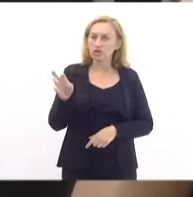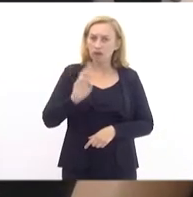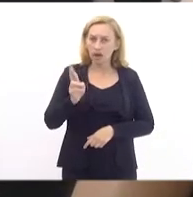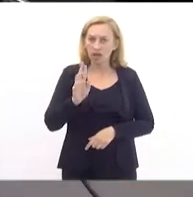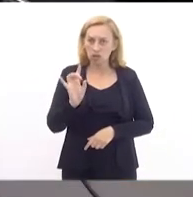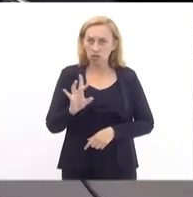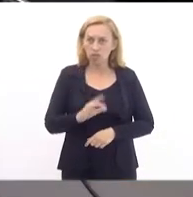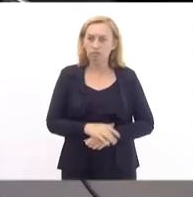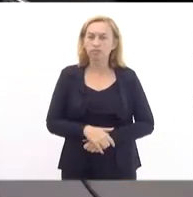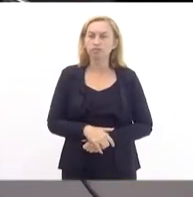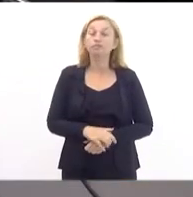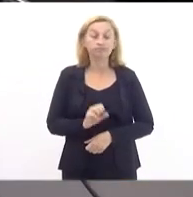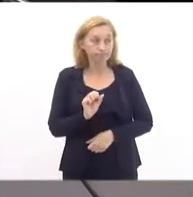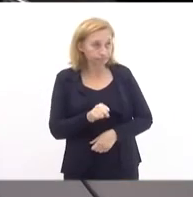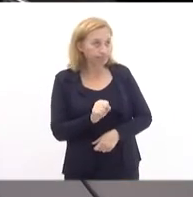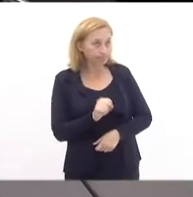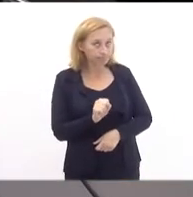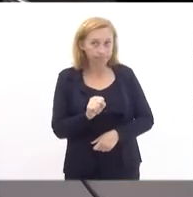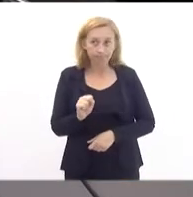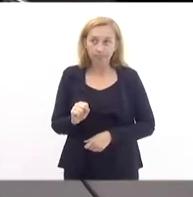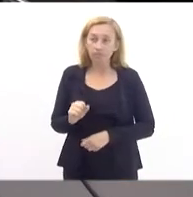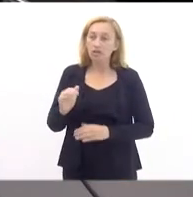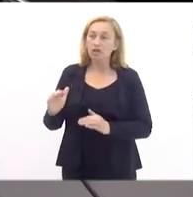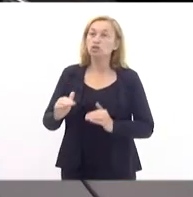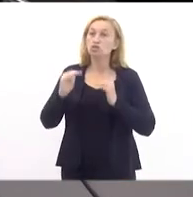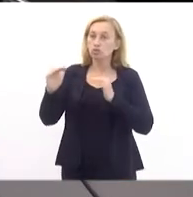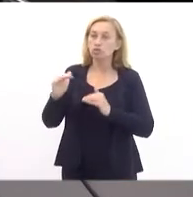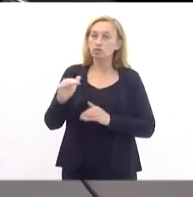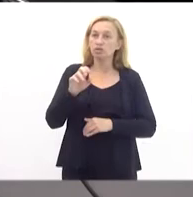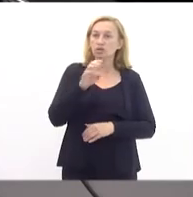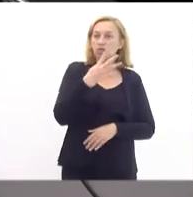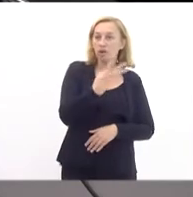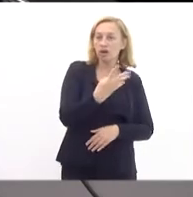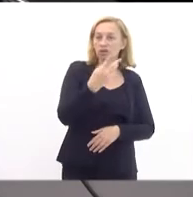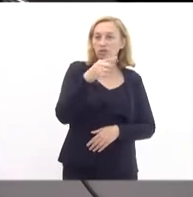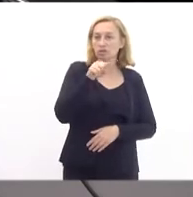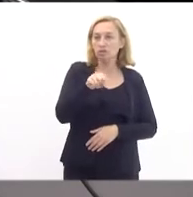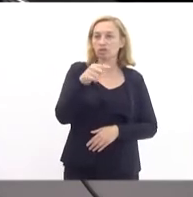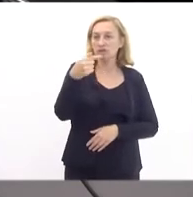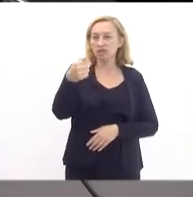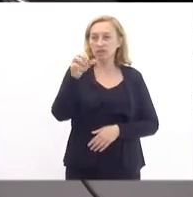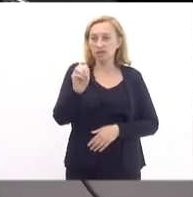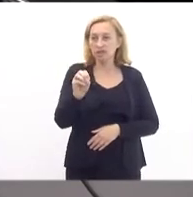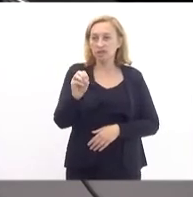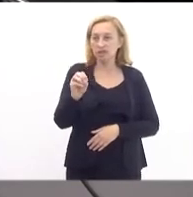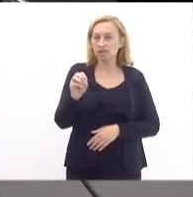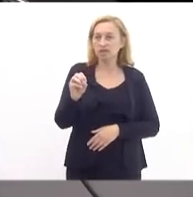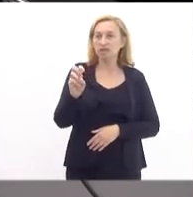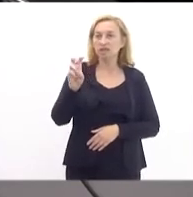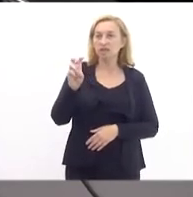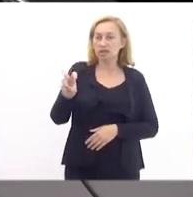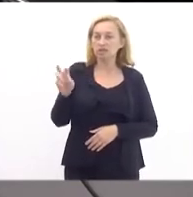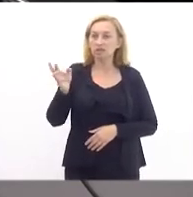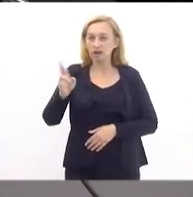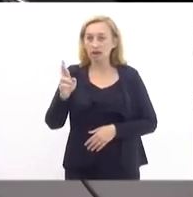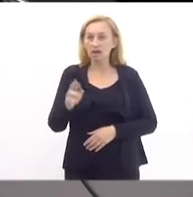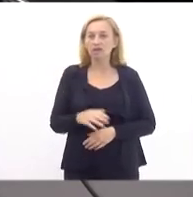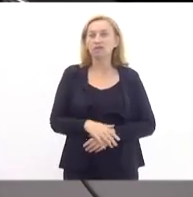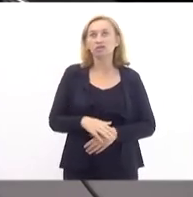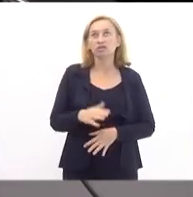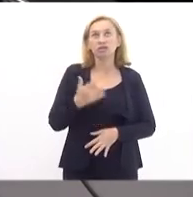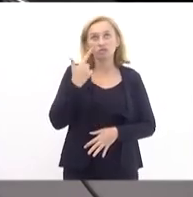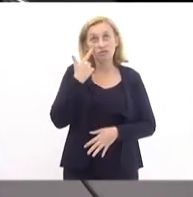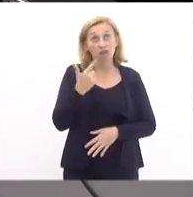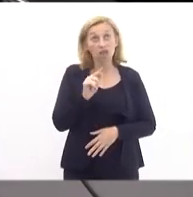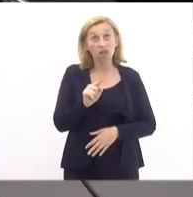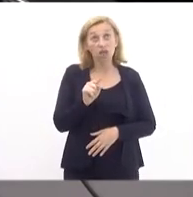5,00. Né? Então, subiu de R$ 4,70 para R$ 5,00. Né? É só a gente fazer a conta, a gente vê